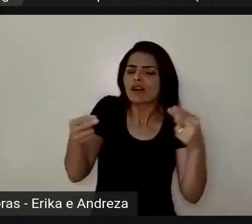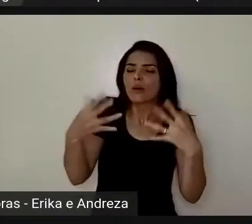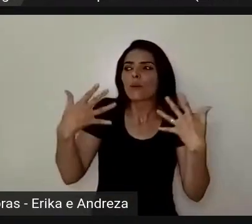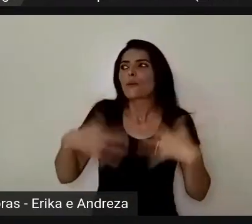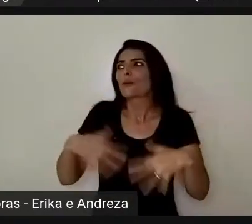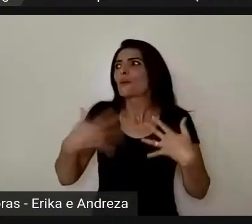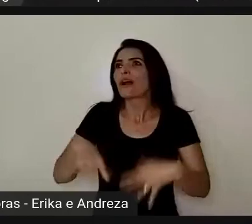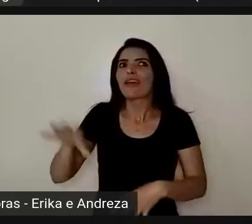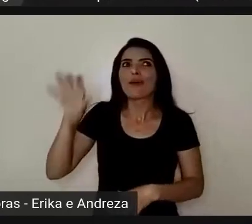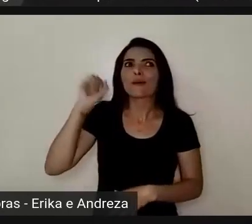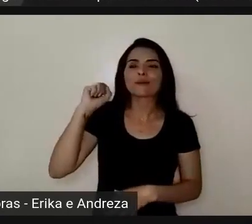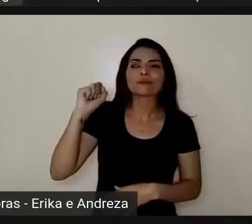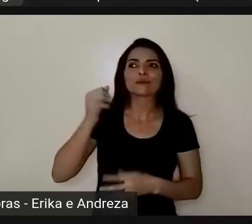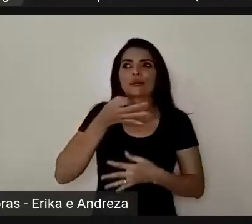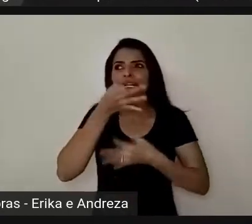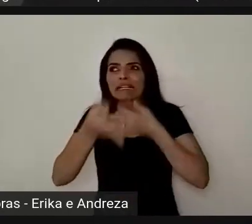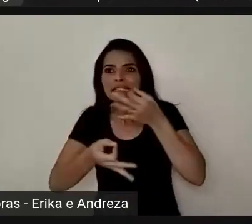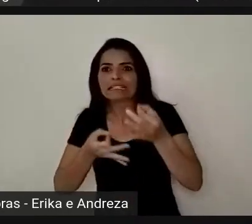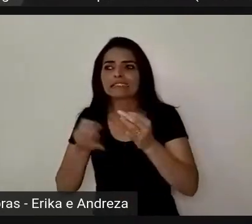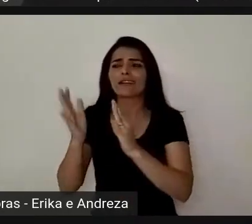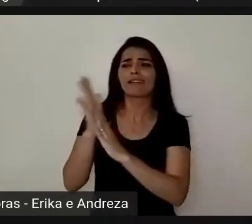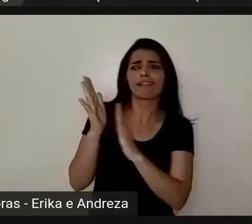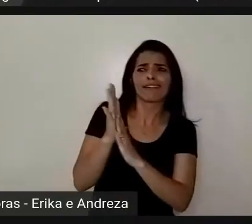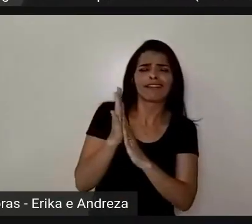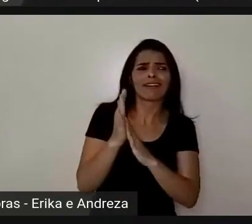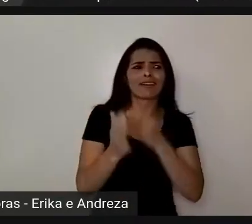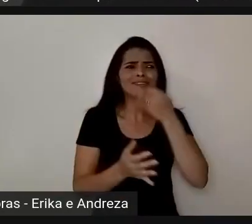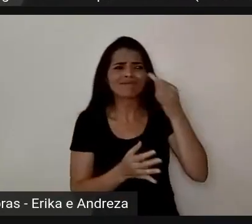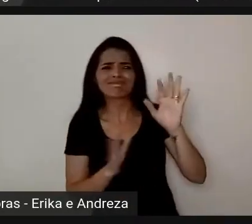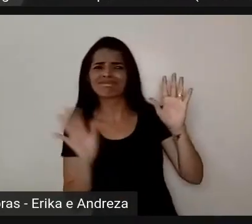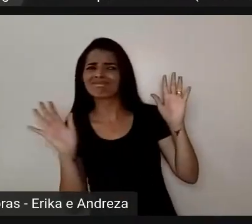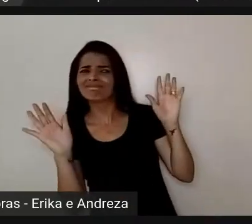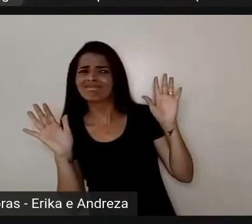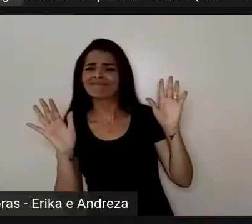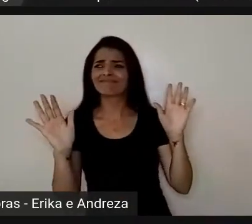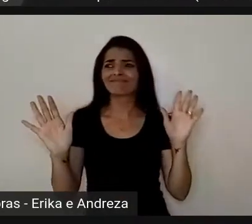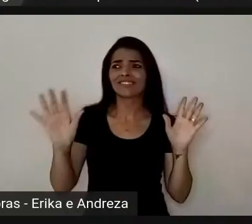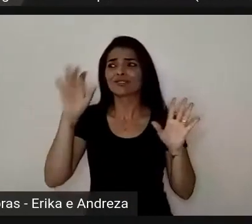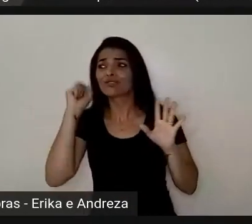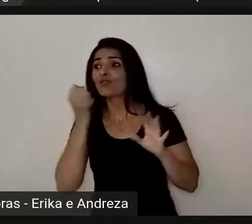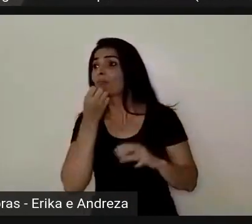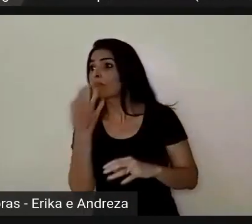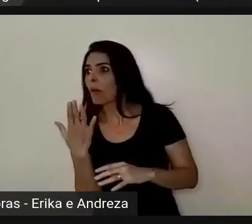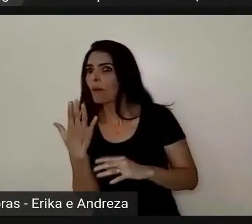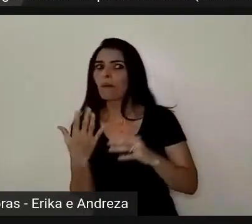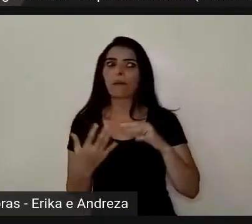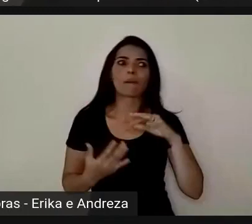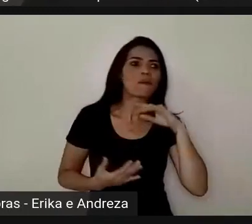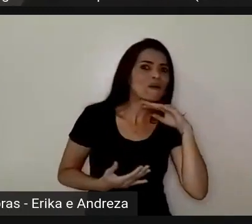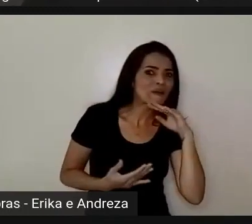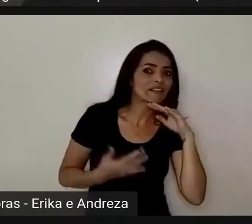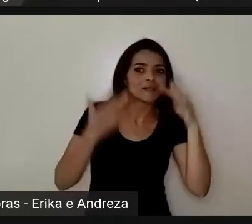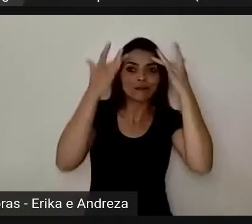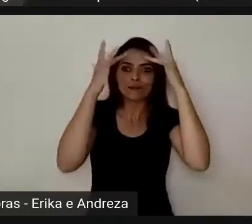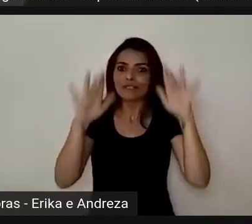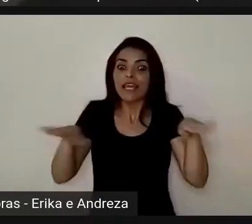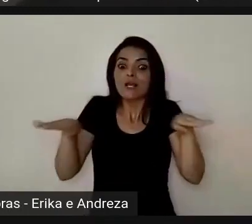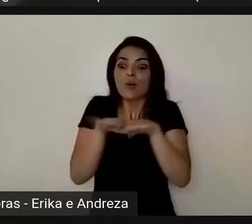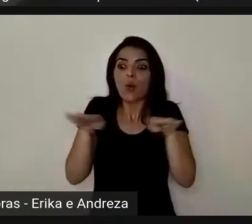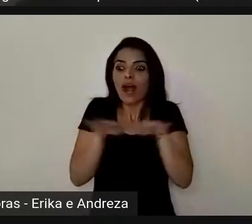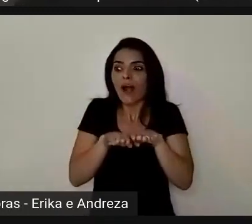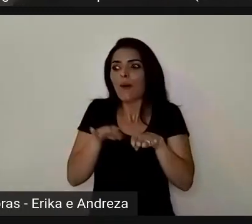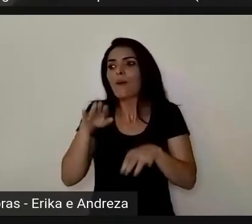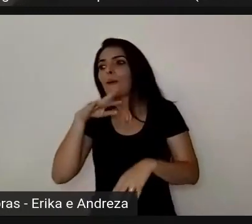muitas críticas também, elogios e críticas, porque essa reforma a gente ouve elogios e críticas. Não sei se em igual proporção, mas numa